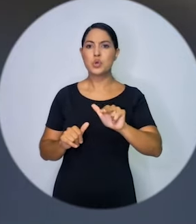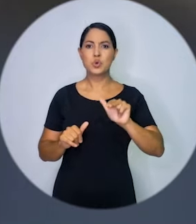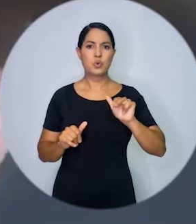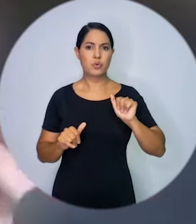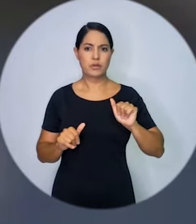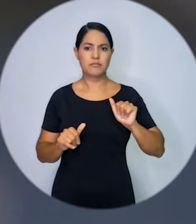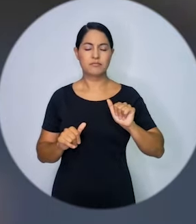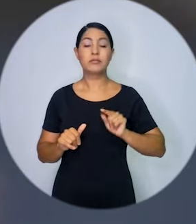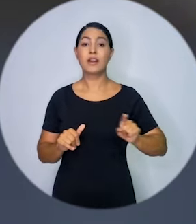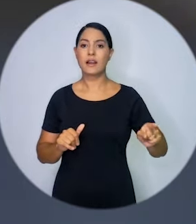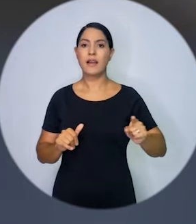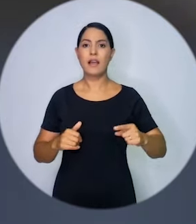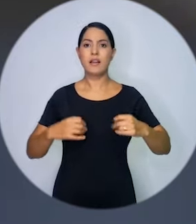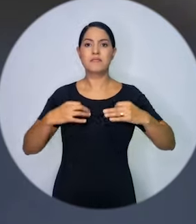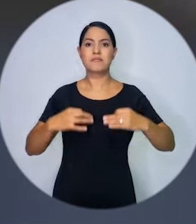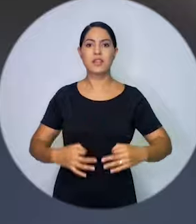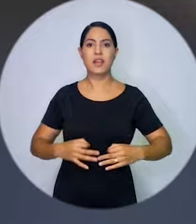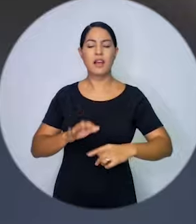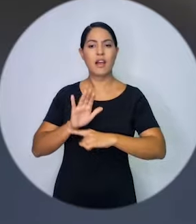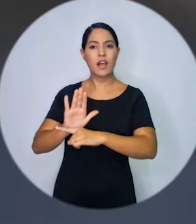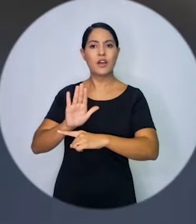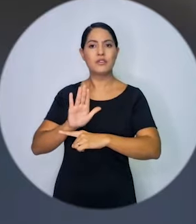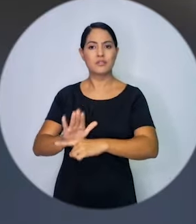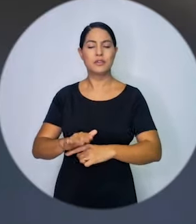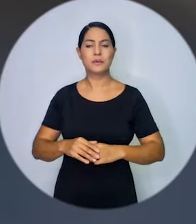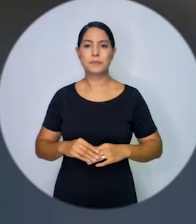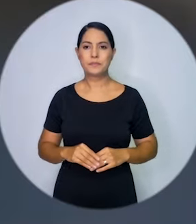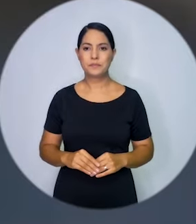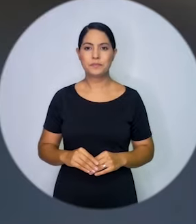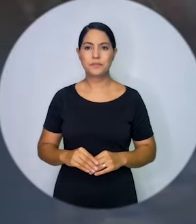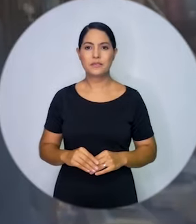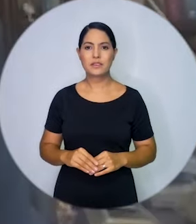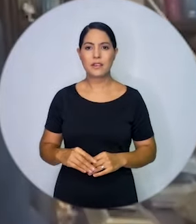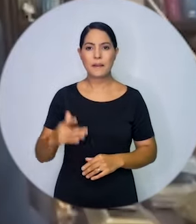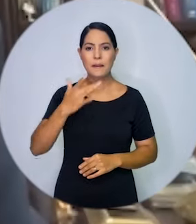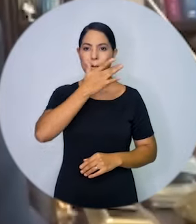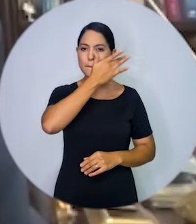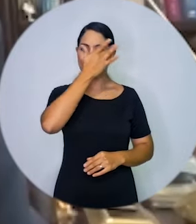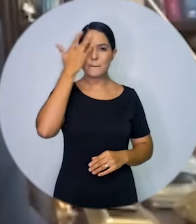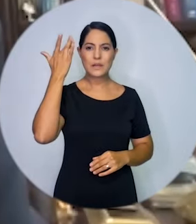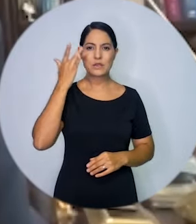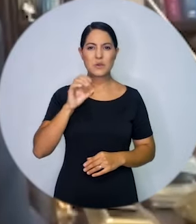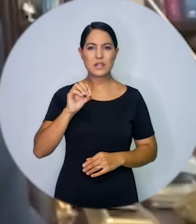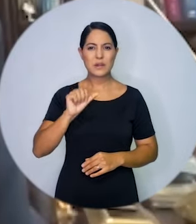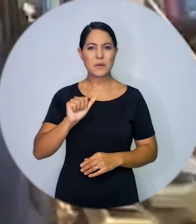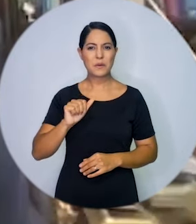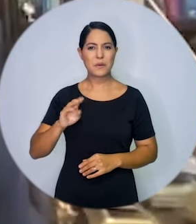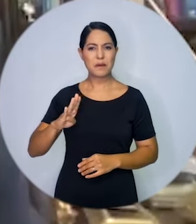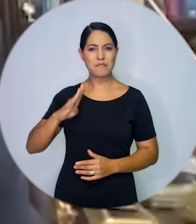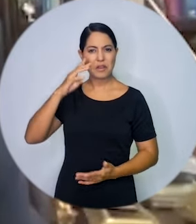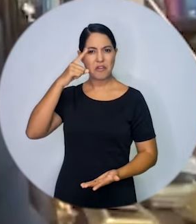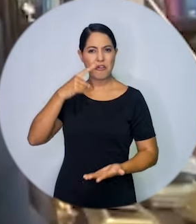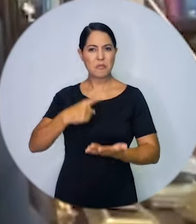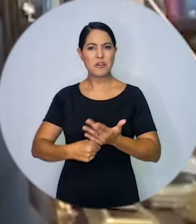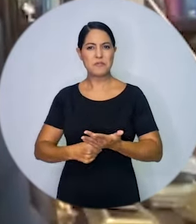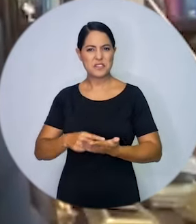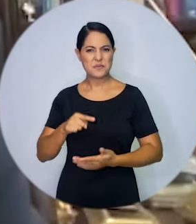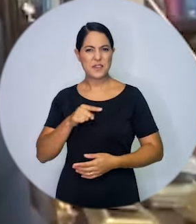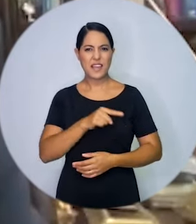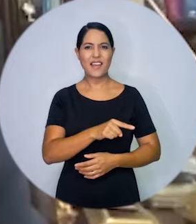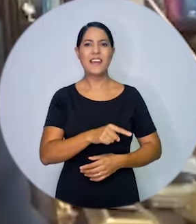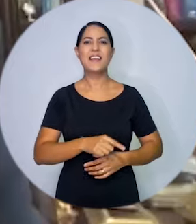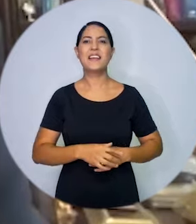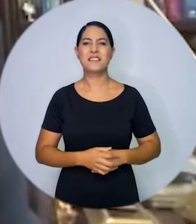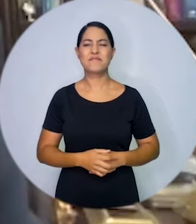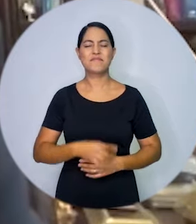nunca vi ela negar um favor, ela não se negar a ajudar uma pessoa, sabe? Dirigente de ordem comprometida,